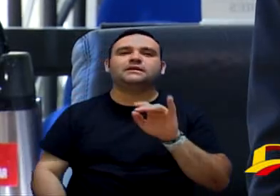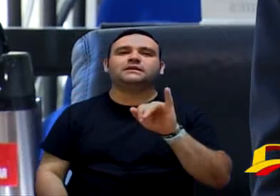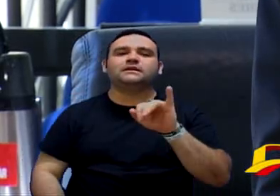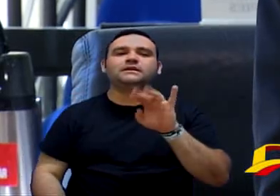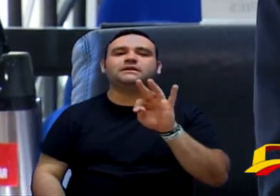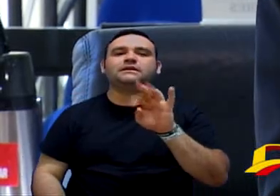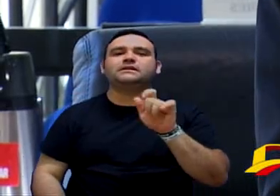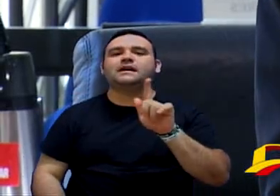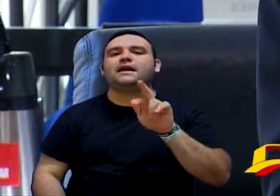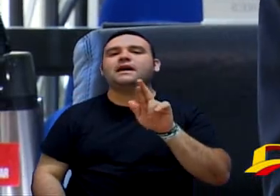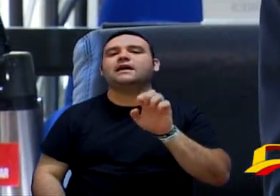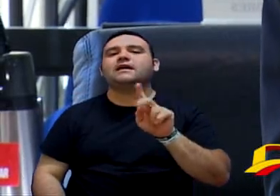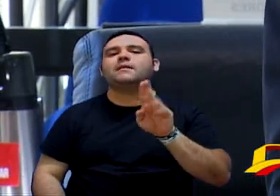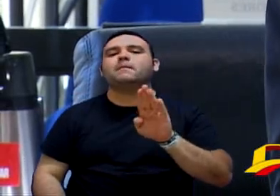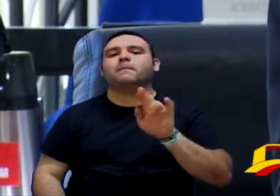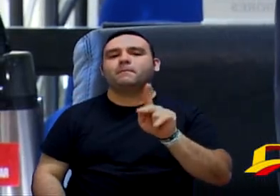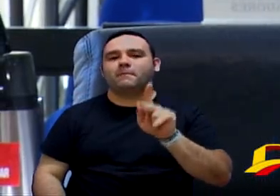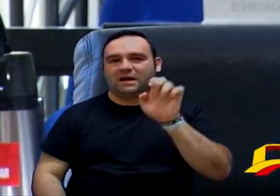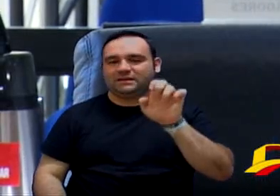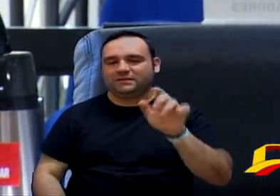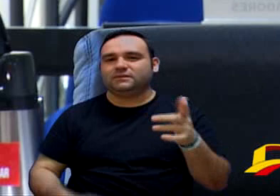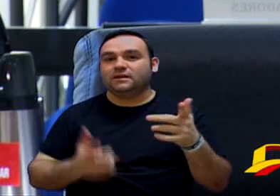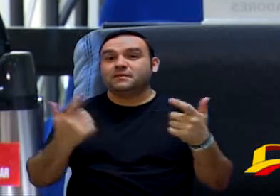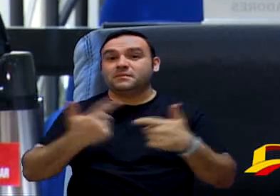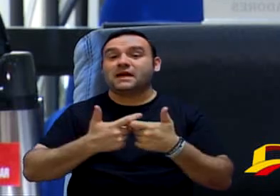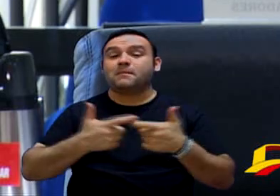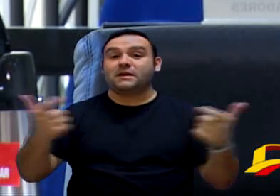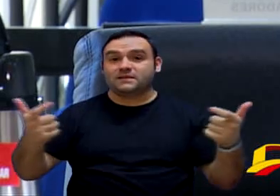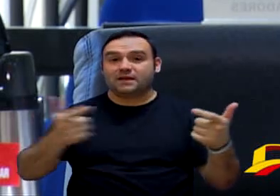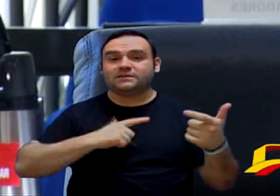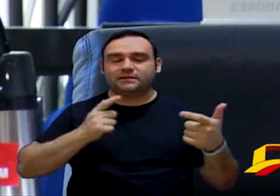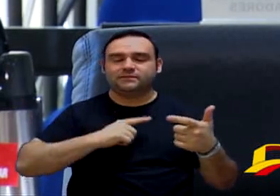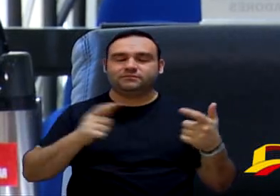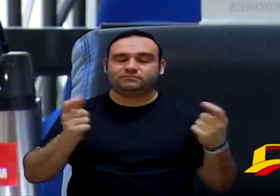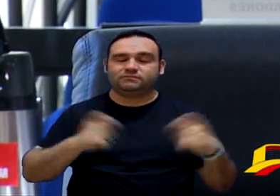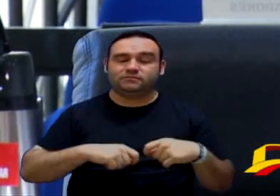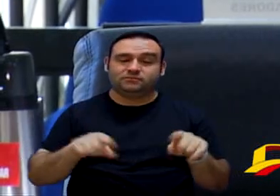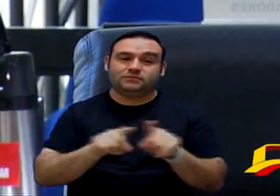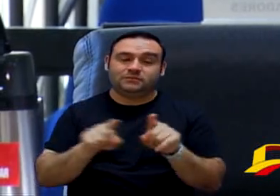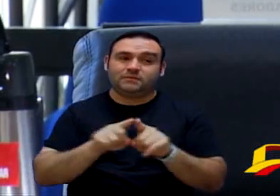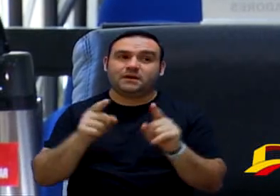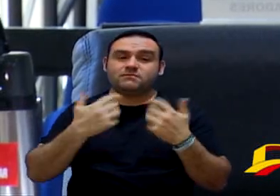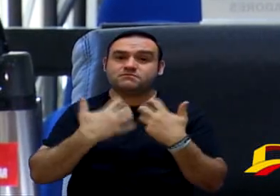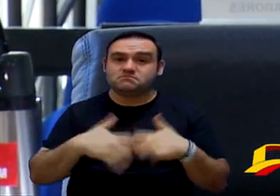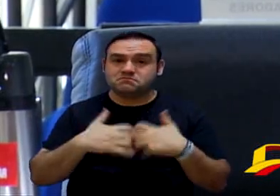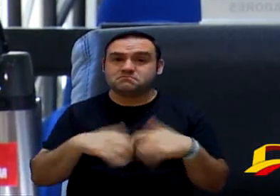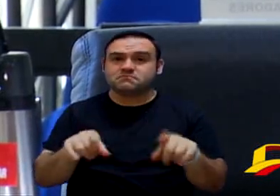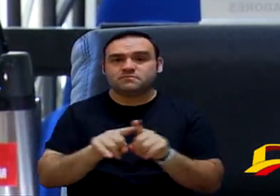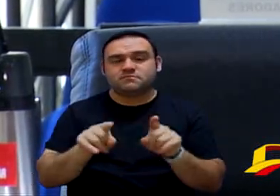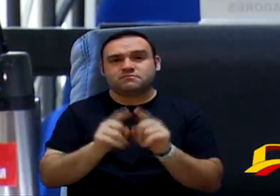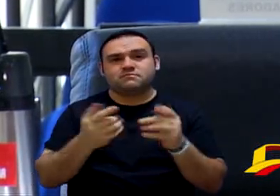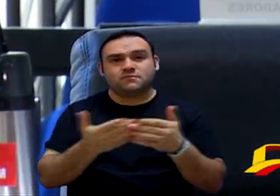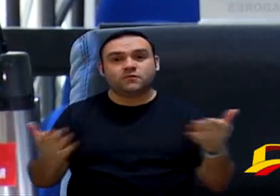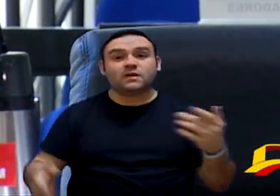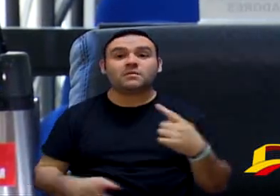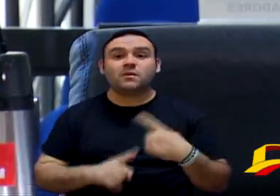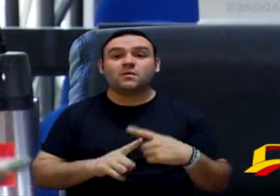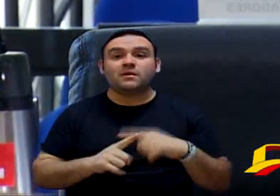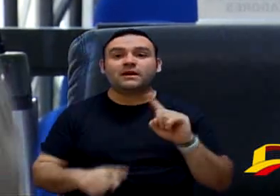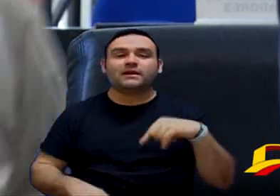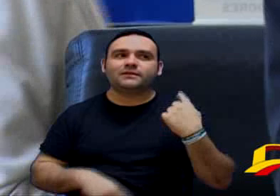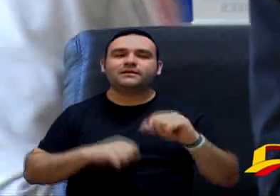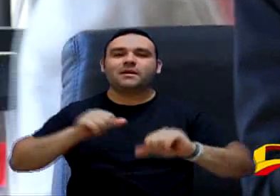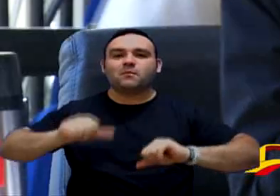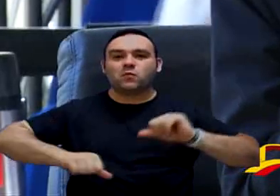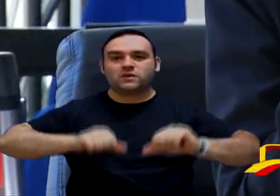integra bike né para que haja um aumento uma ampliação das redes então para trazer essa reflexão também vereador que a gente tem algumas